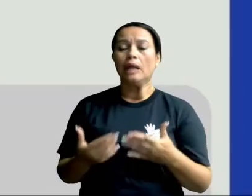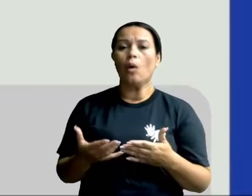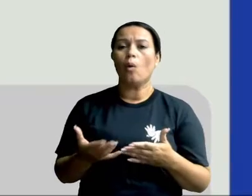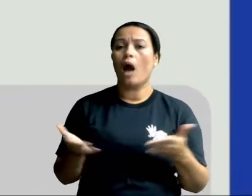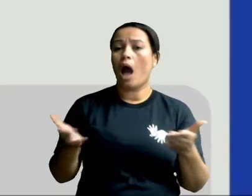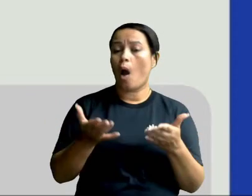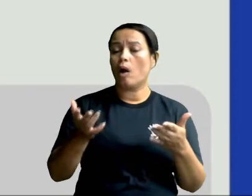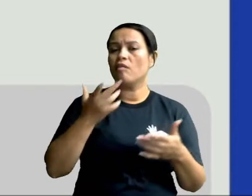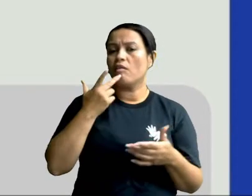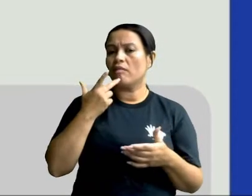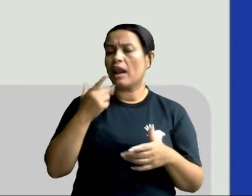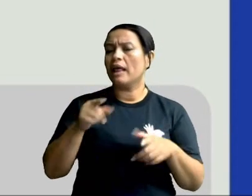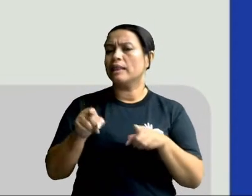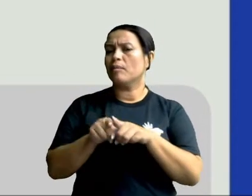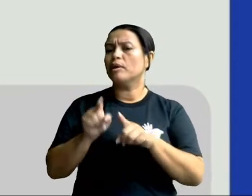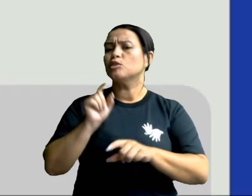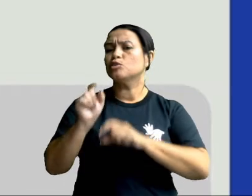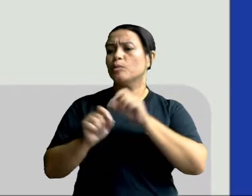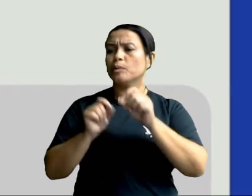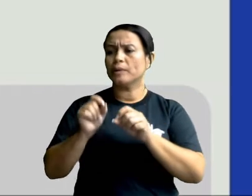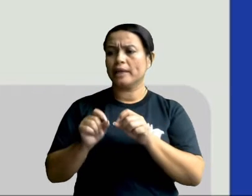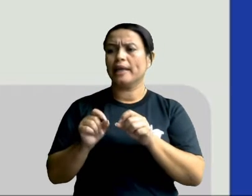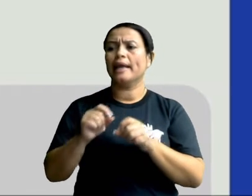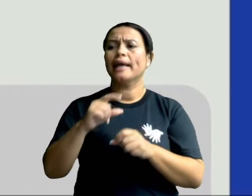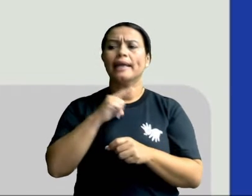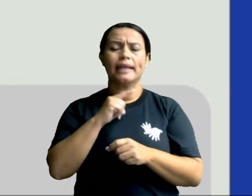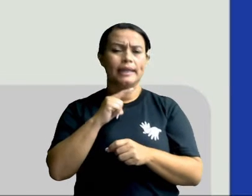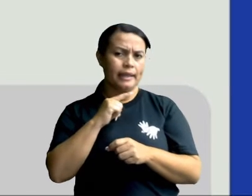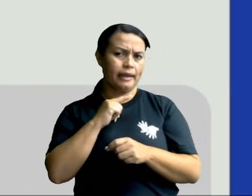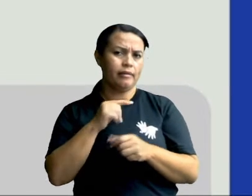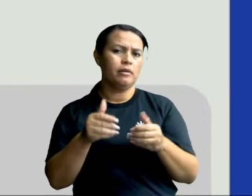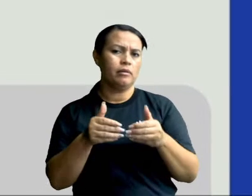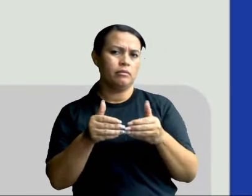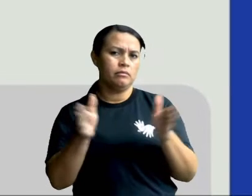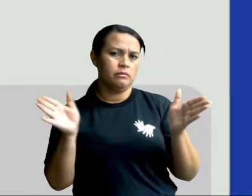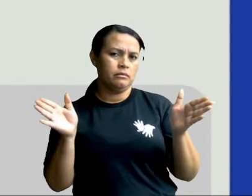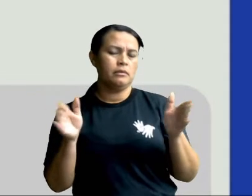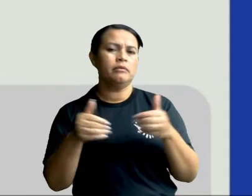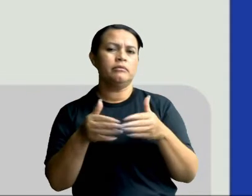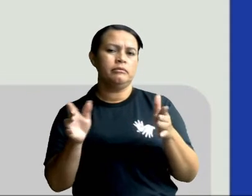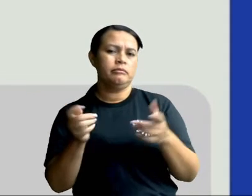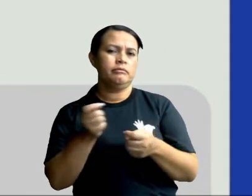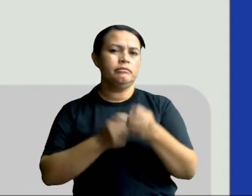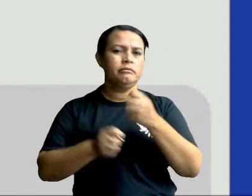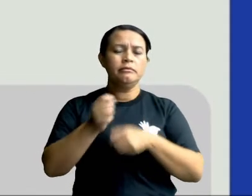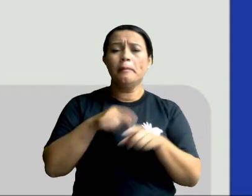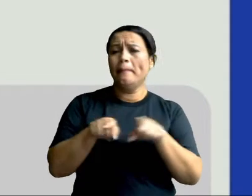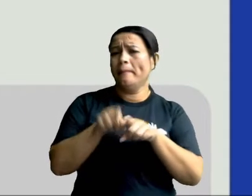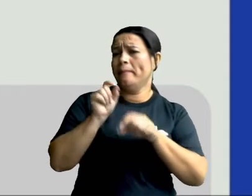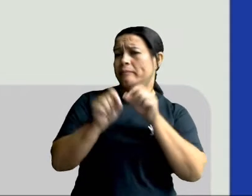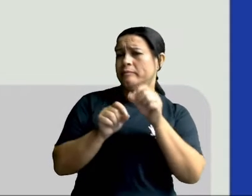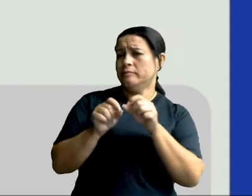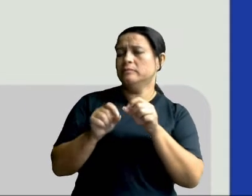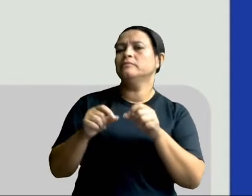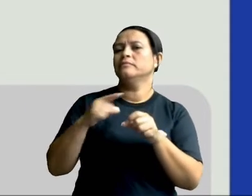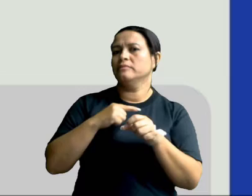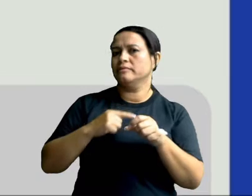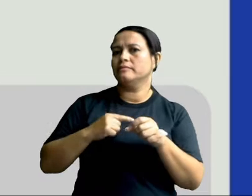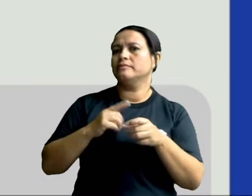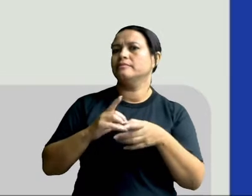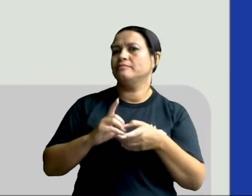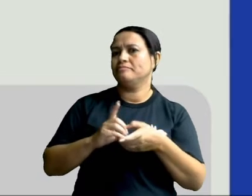Então, agora vamos falar justamente dessa questão, que houve uma abertura, abertura na economia, mas ausência de